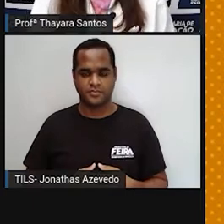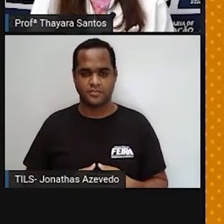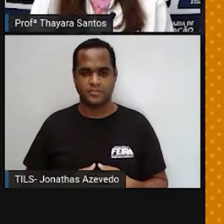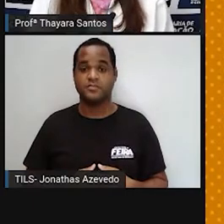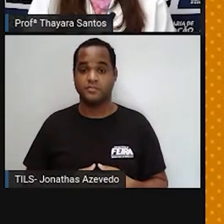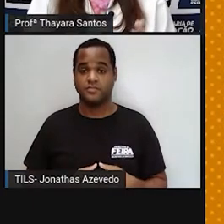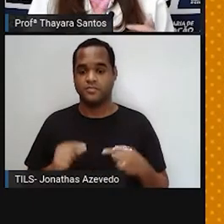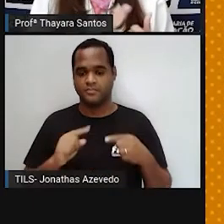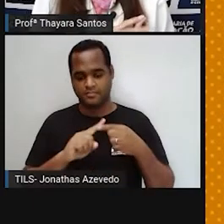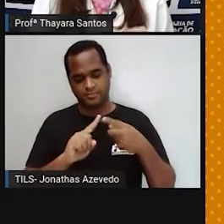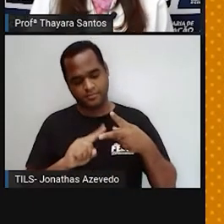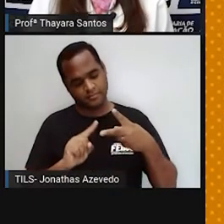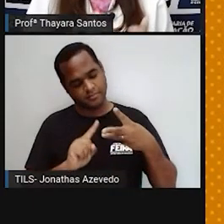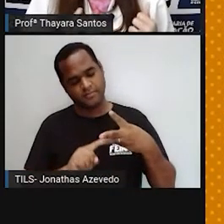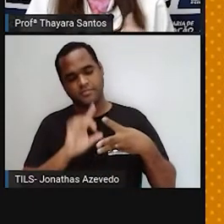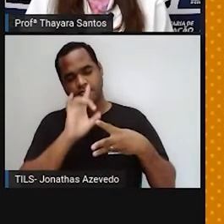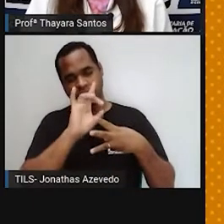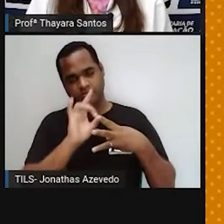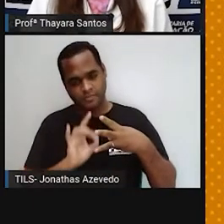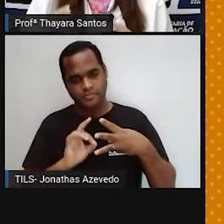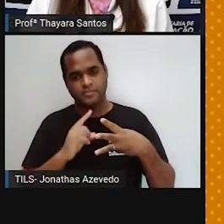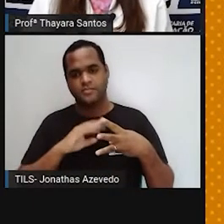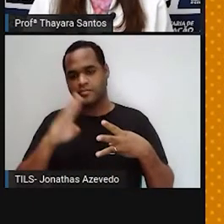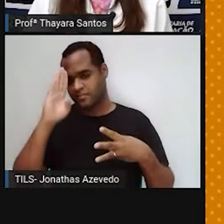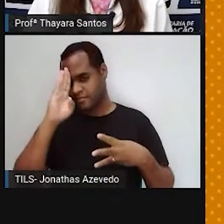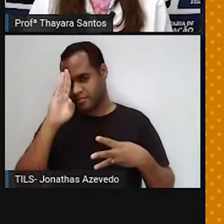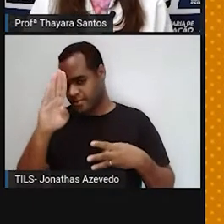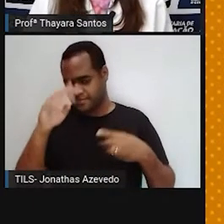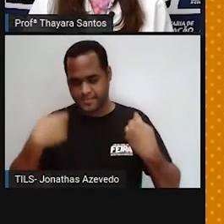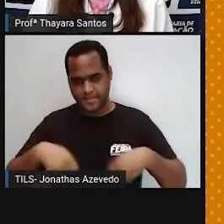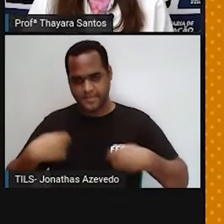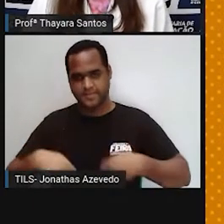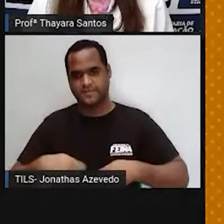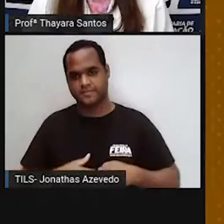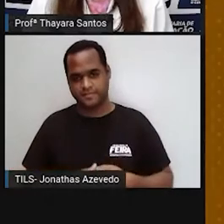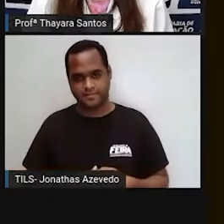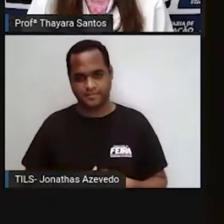três palavras: reprodução, evolução e adaptação.